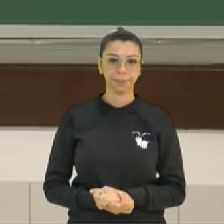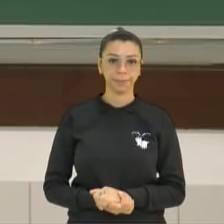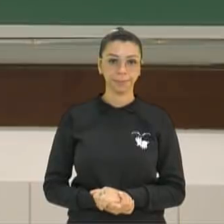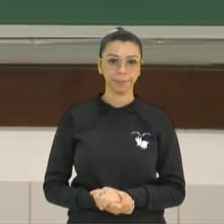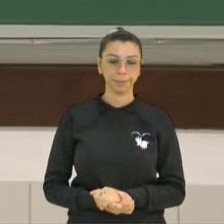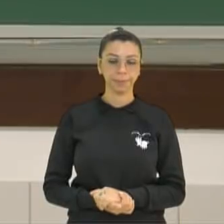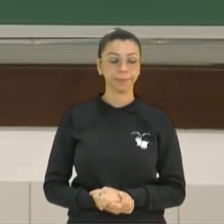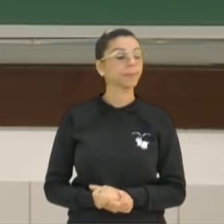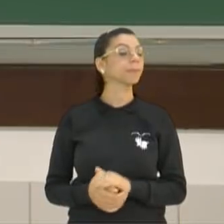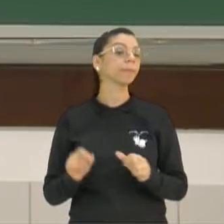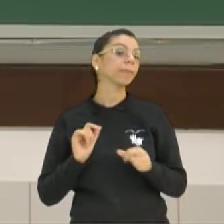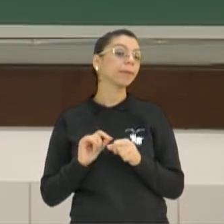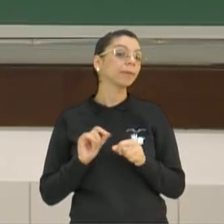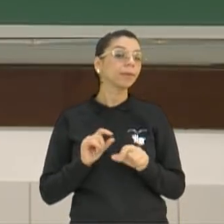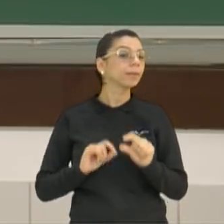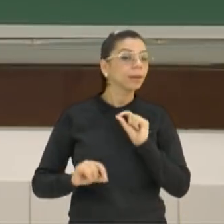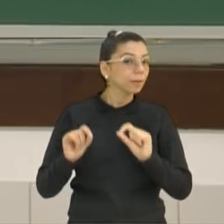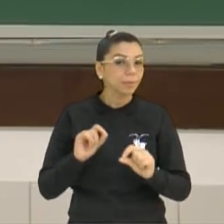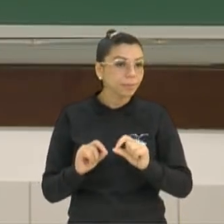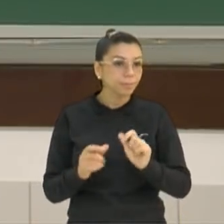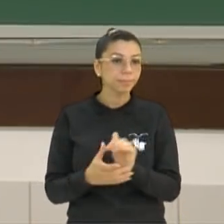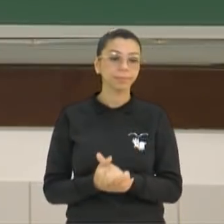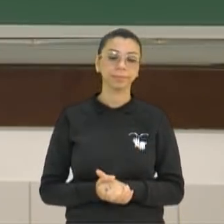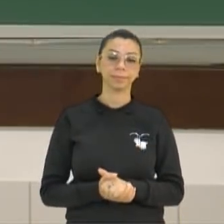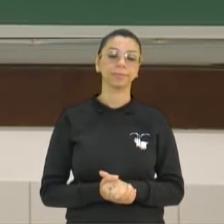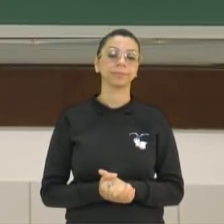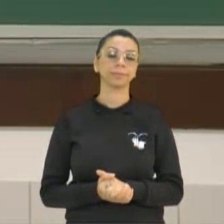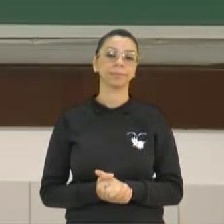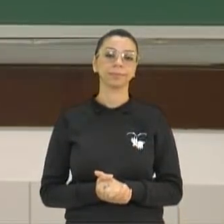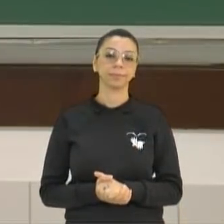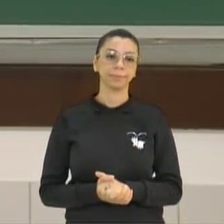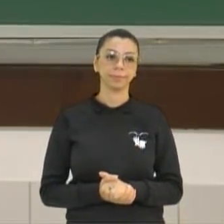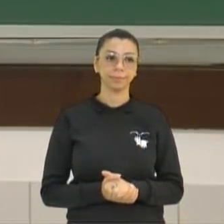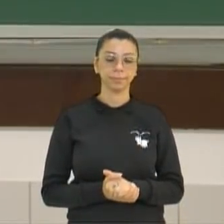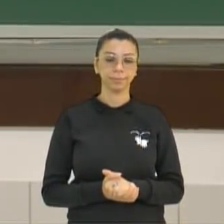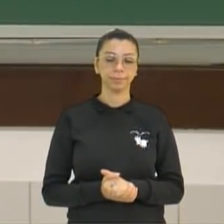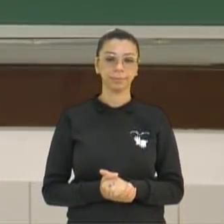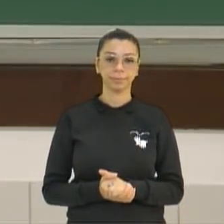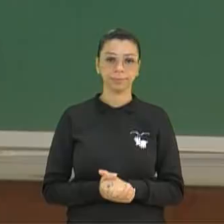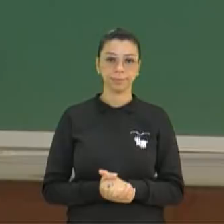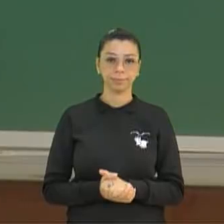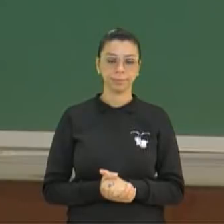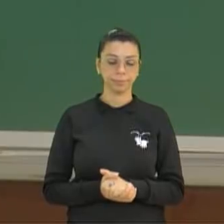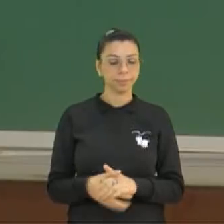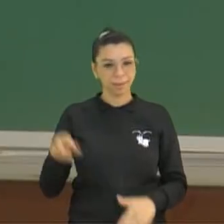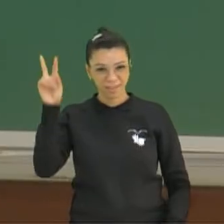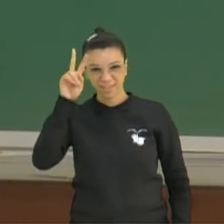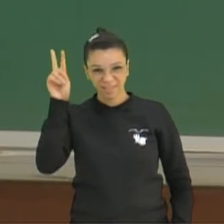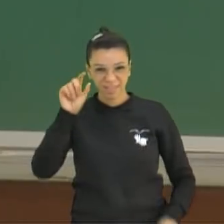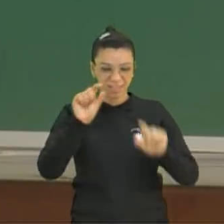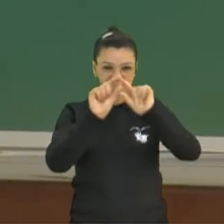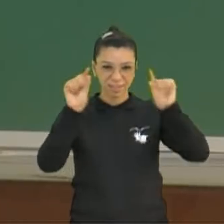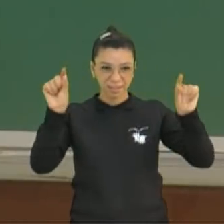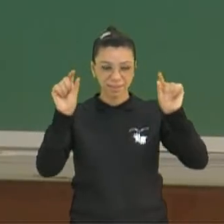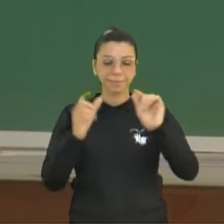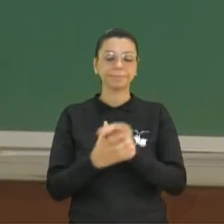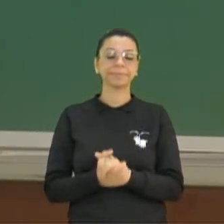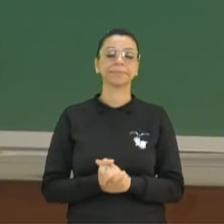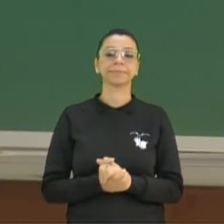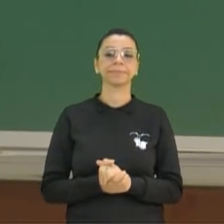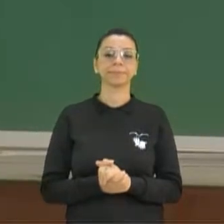O que eles fizeram então? Então vamos lá? Olha lá. Fixed my bed, lembra disso? Cleaning